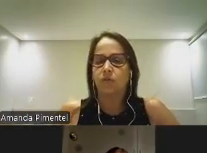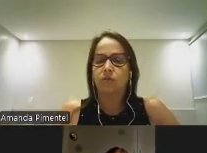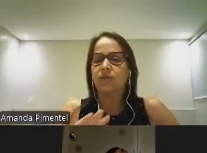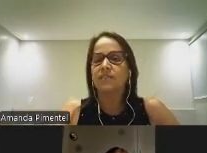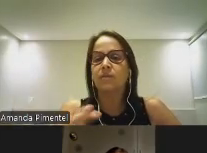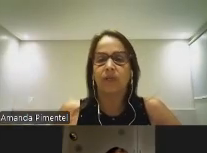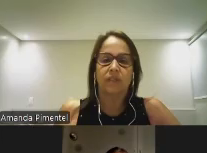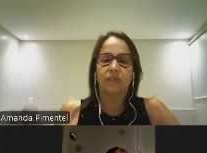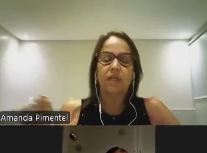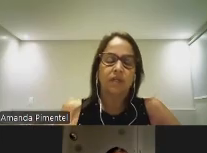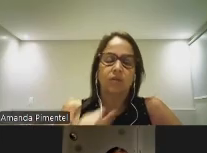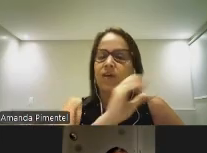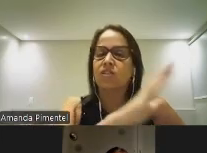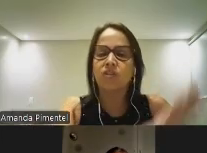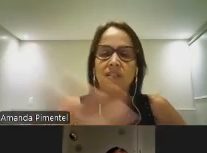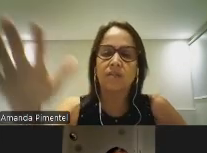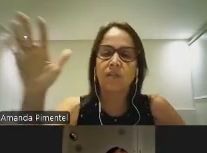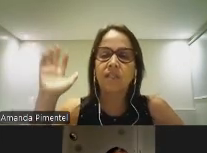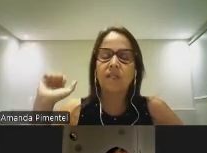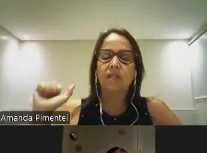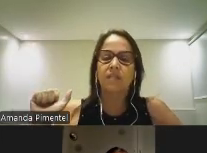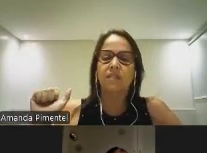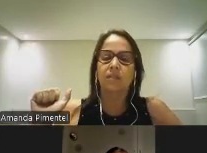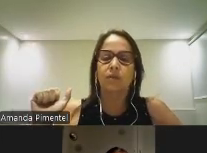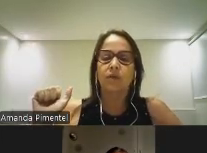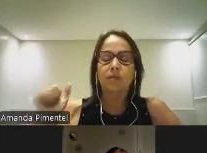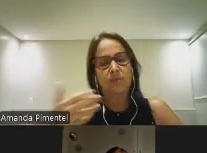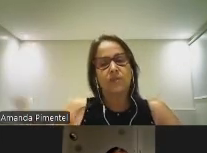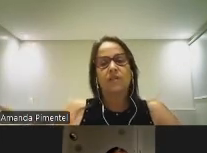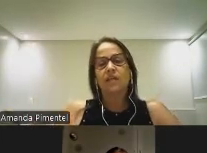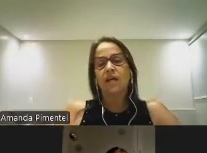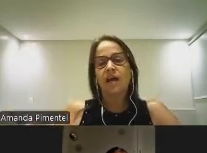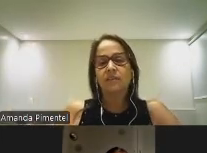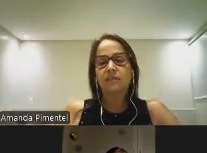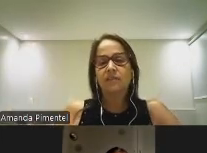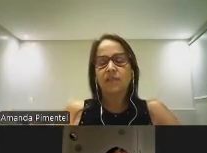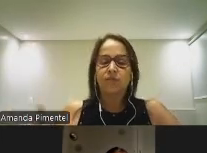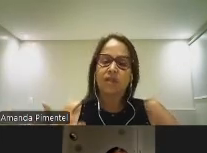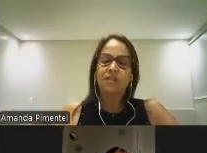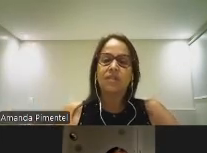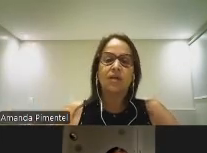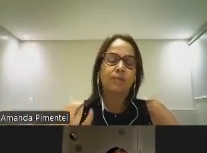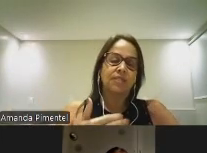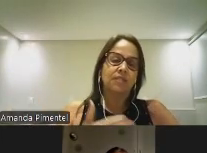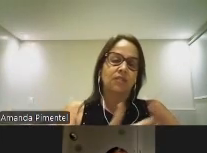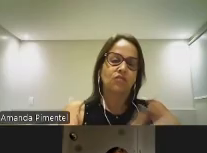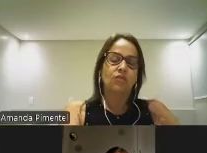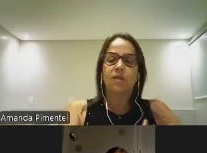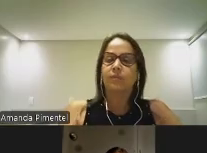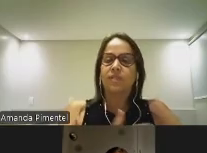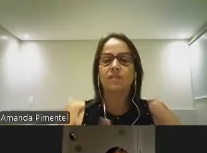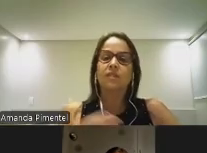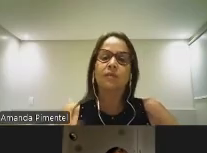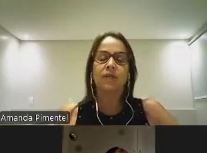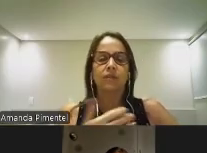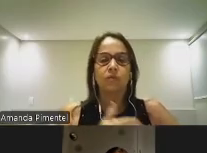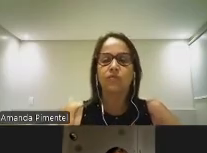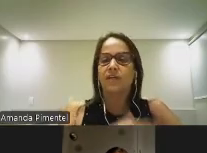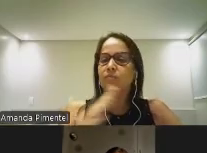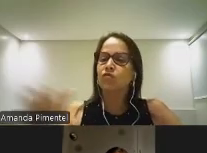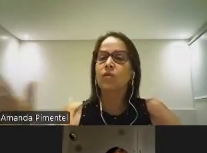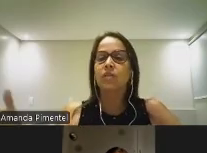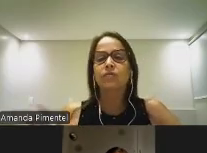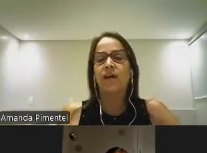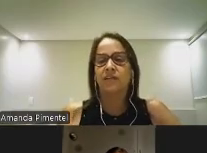habilitação em sono. Eu não faço implante, eu não faço extração nem de dente de tecido, mas eu sei indicar. Eu sei dizer ao paciente, você precisa de implante.